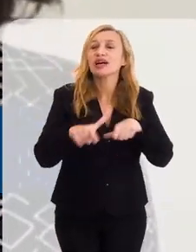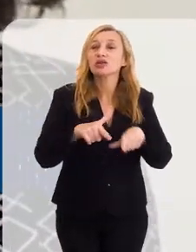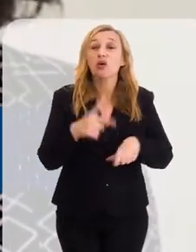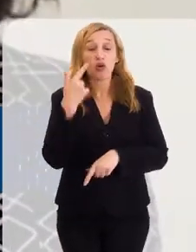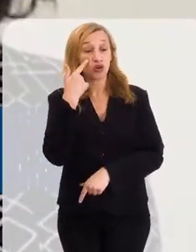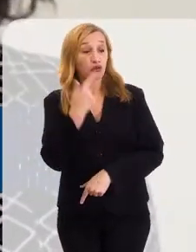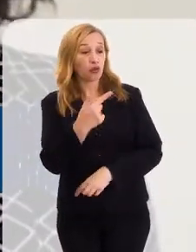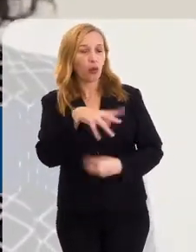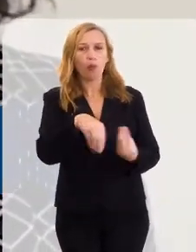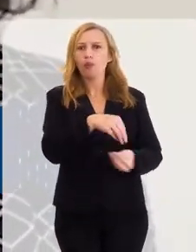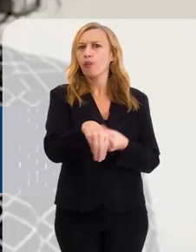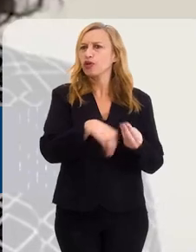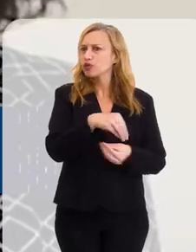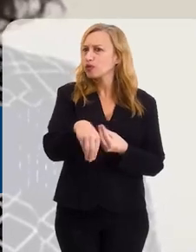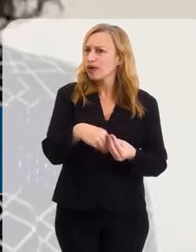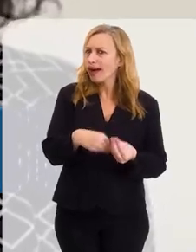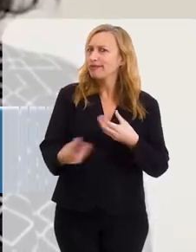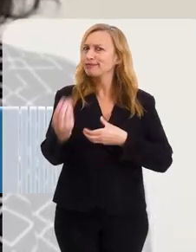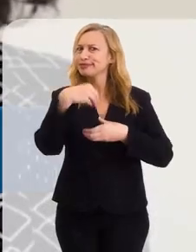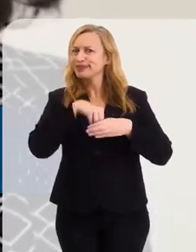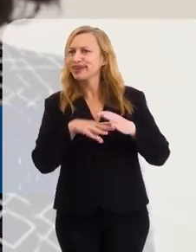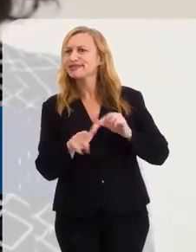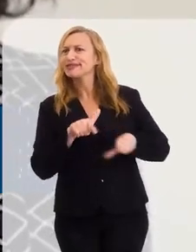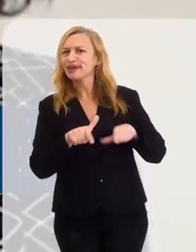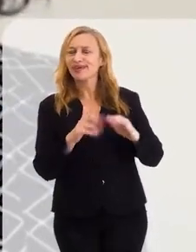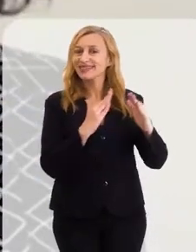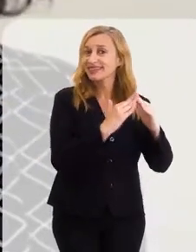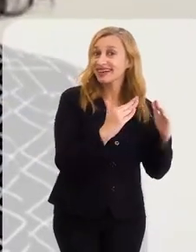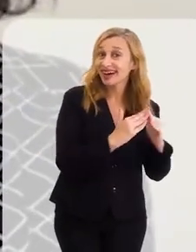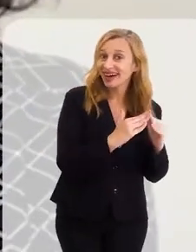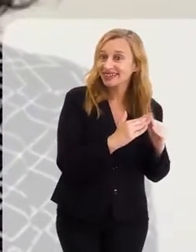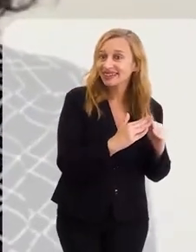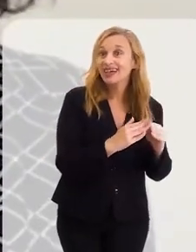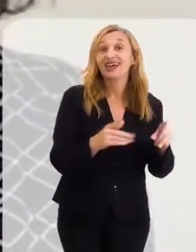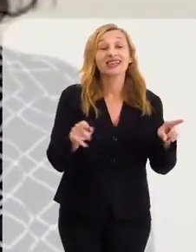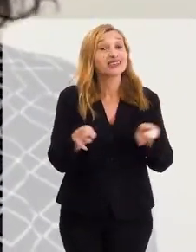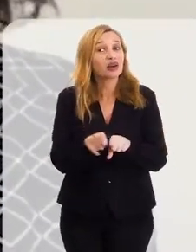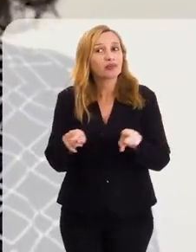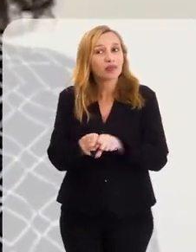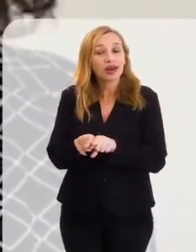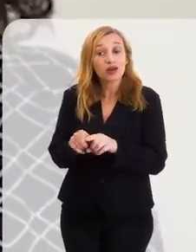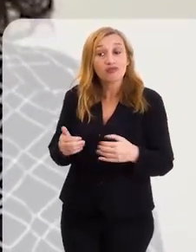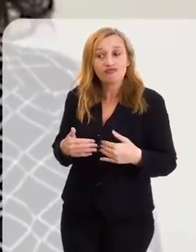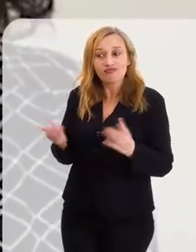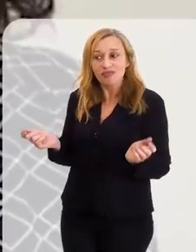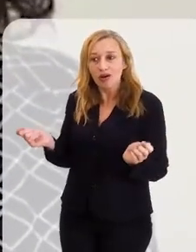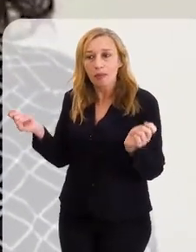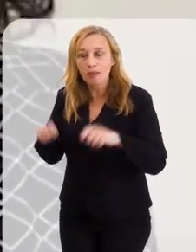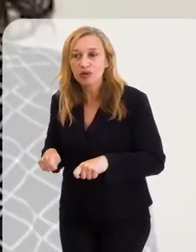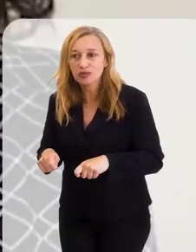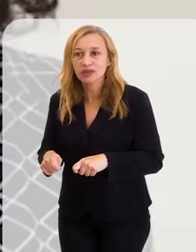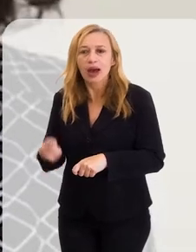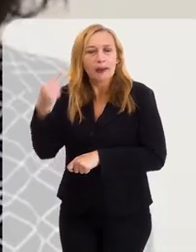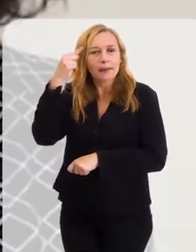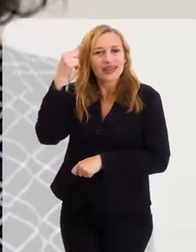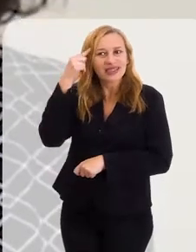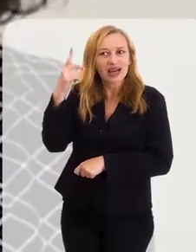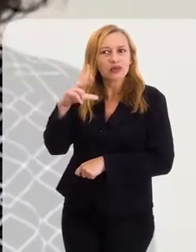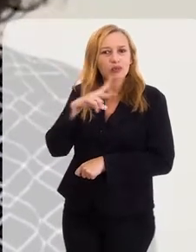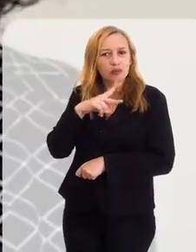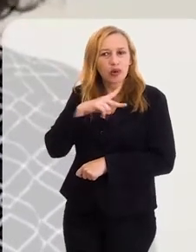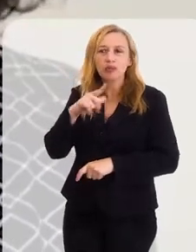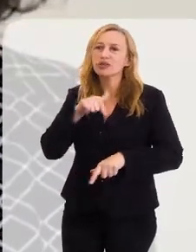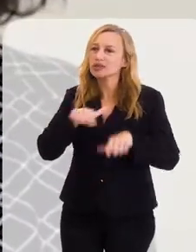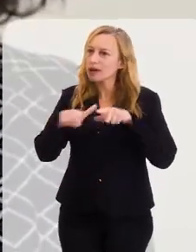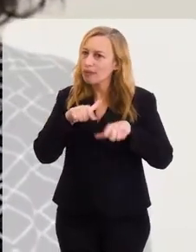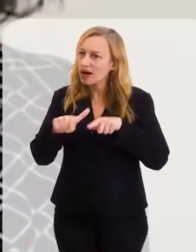agora do trabalhador, né, que se viu aí misturado dentro do trabalho de casa e também abrindo uma possibilidade de